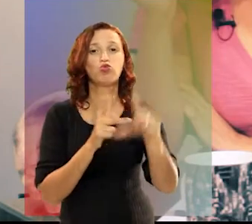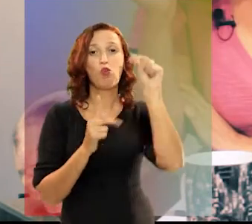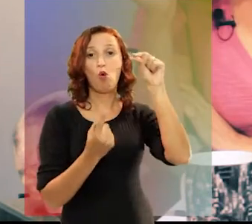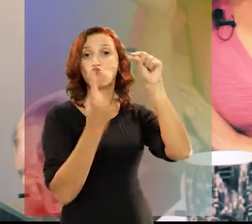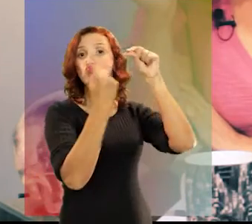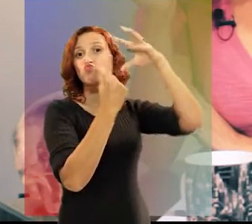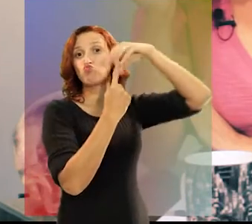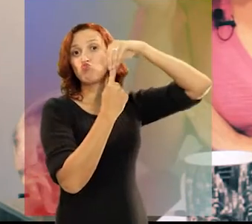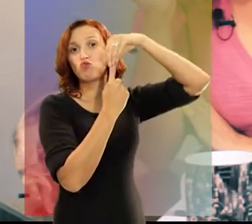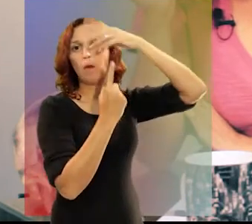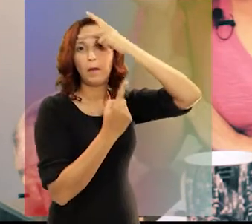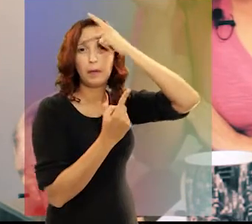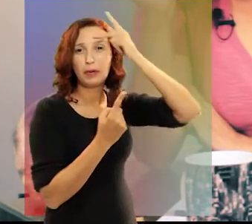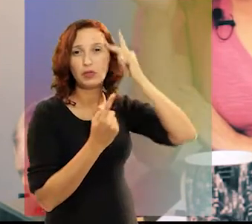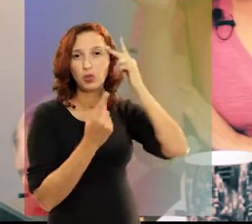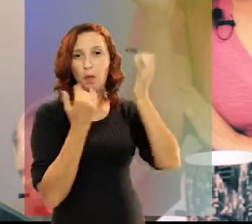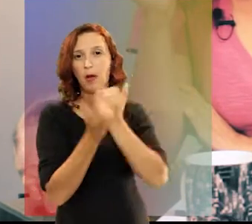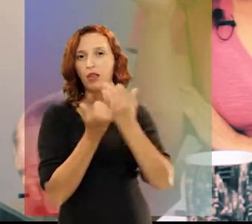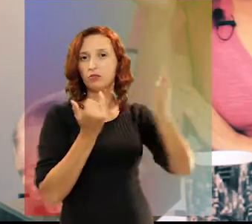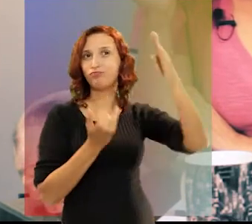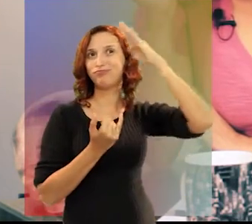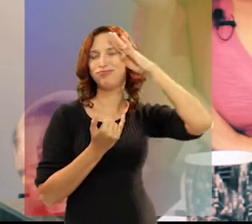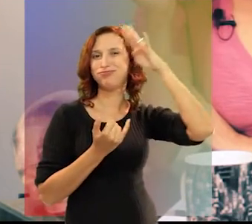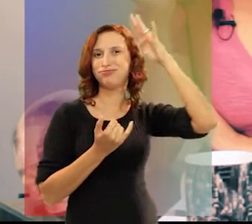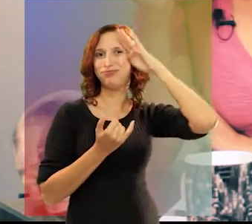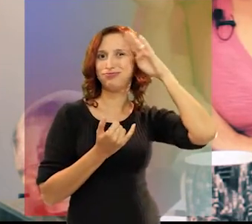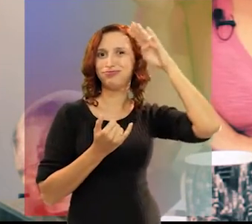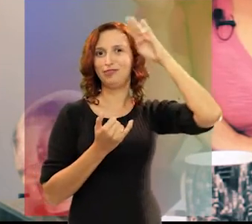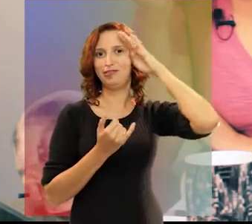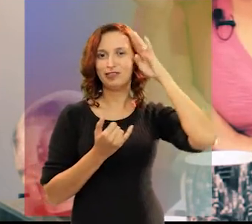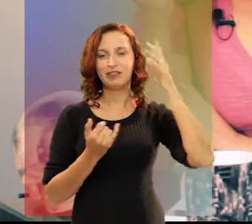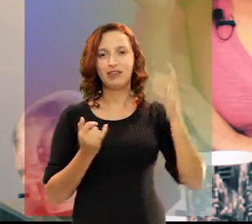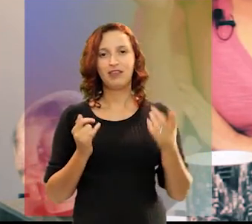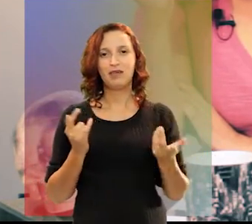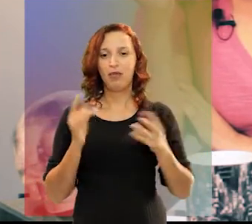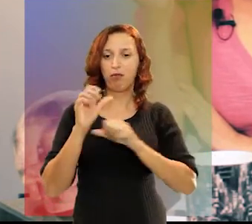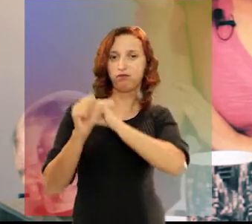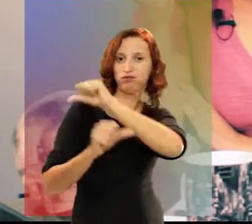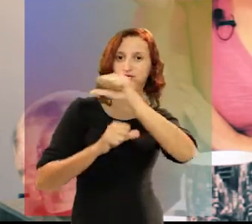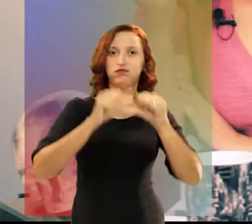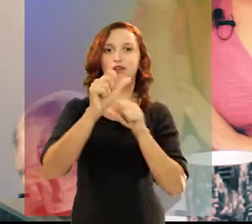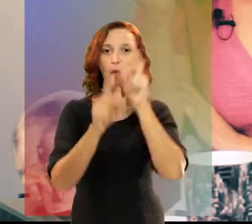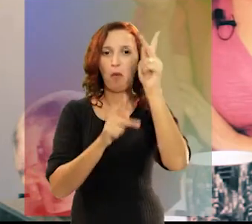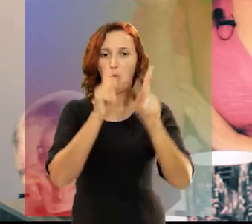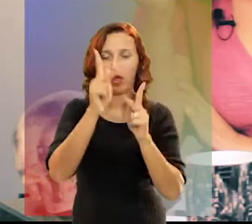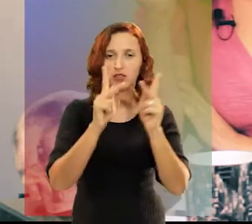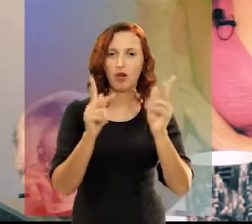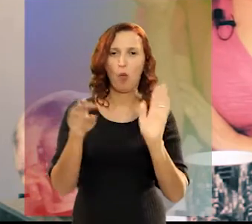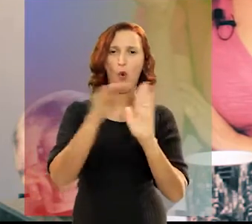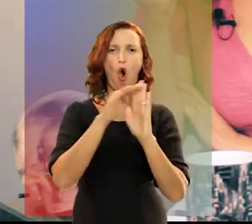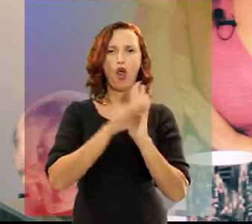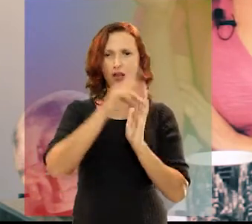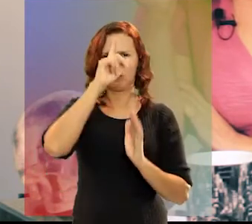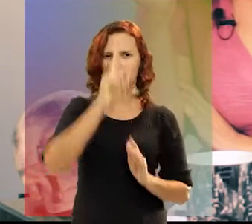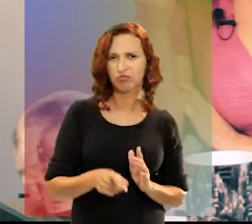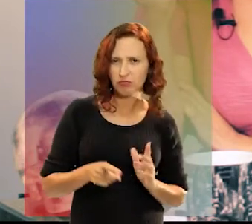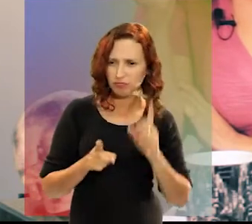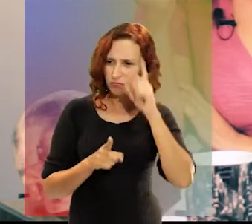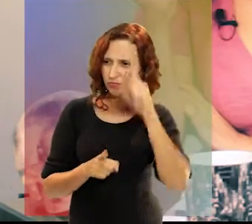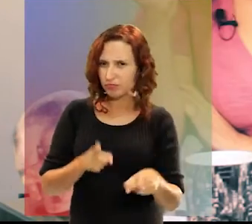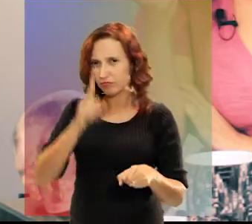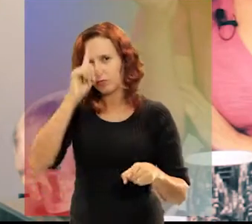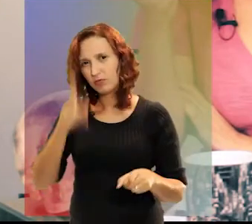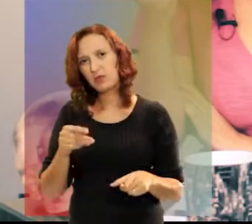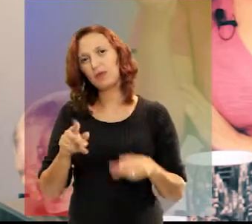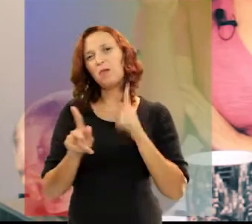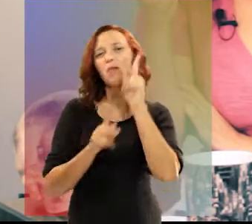elegeu uma pessoa que vinha de um exército militar, de um poder forte, para botar ordem na população, né? Para botar ordem na